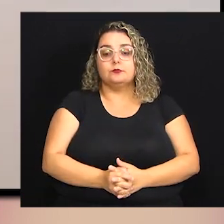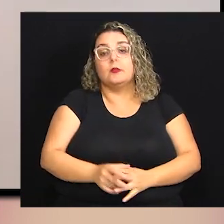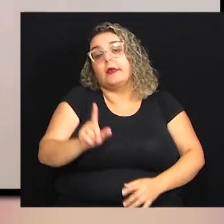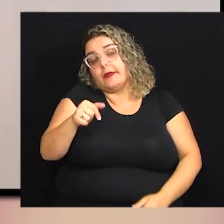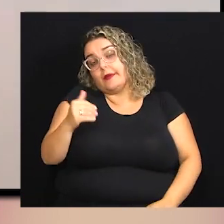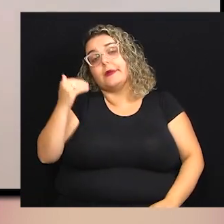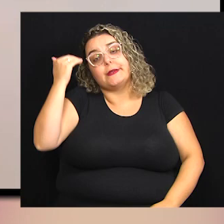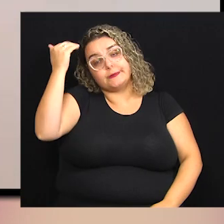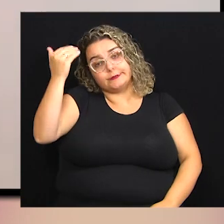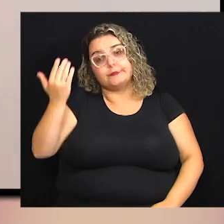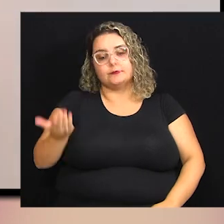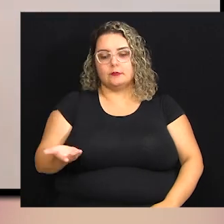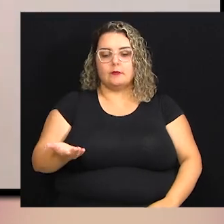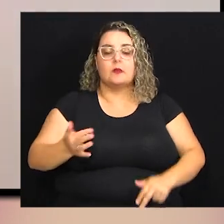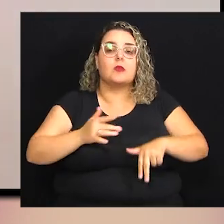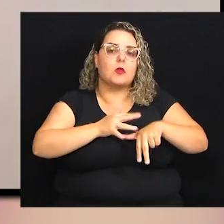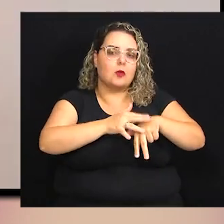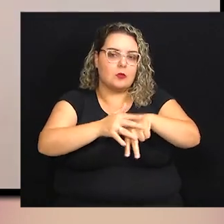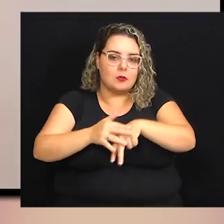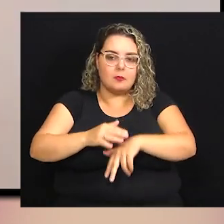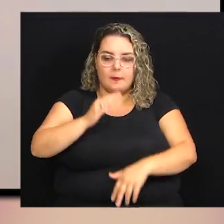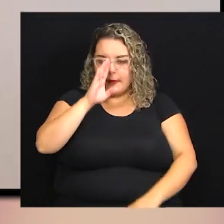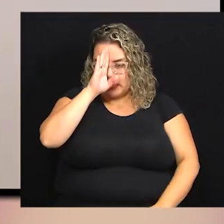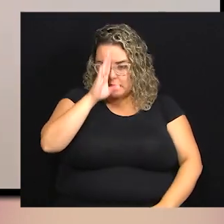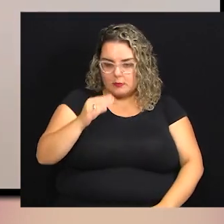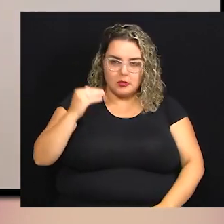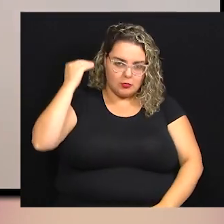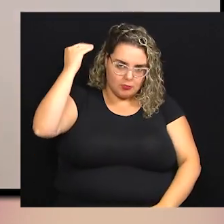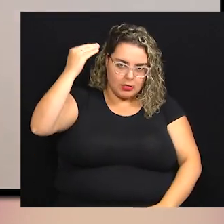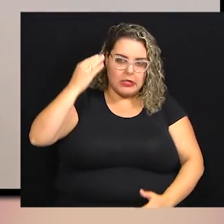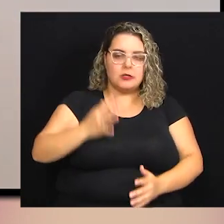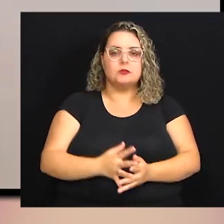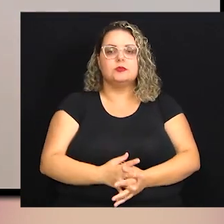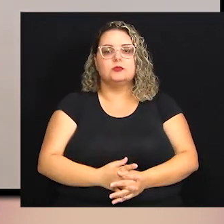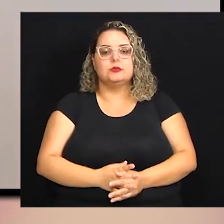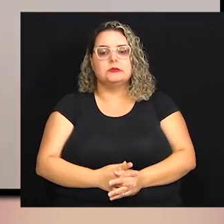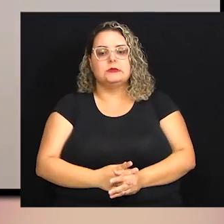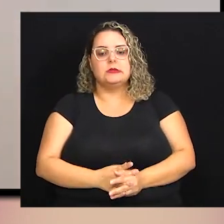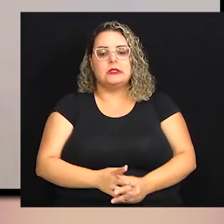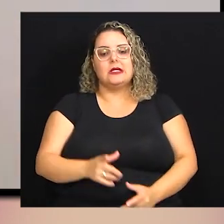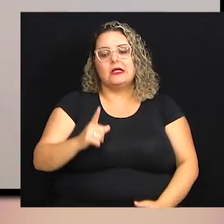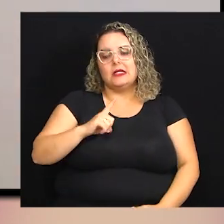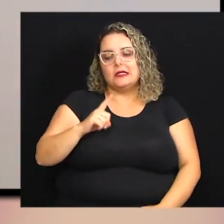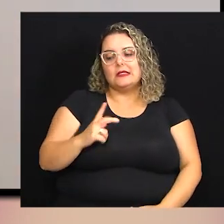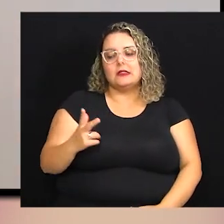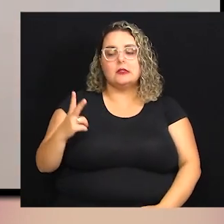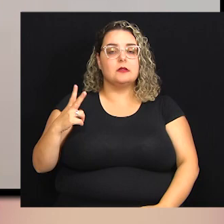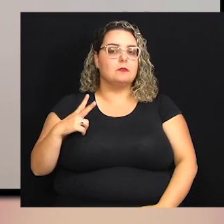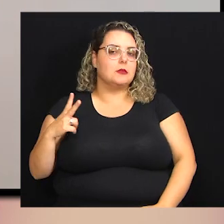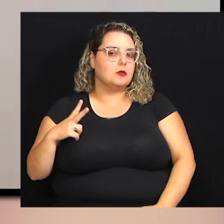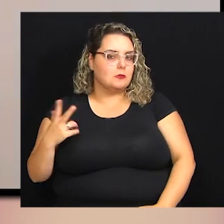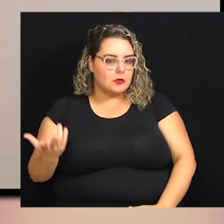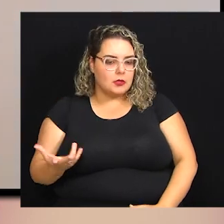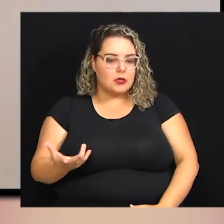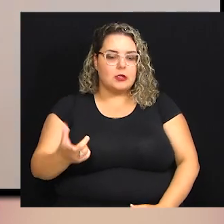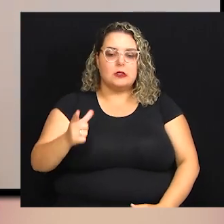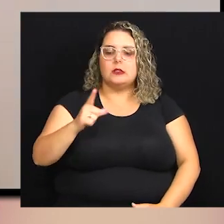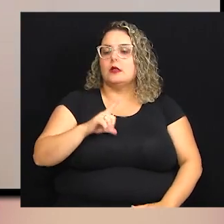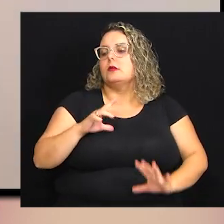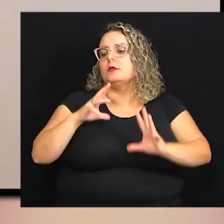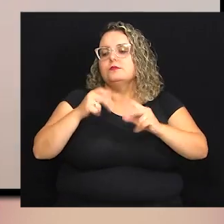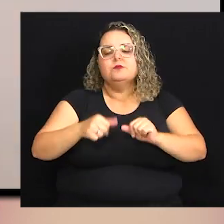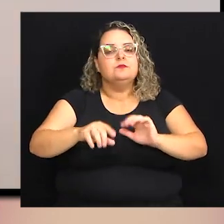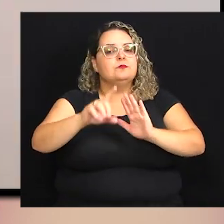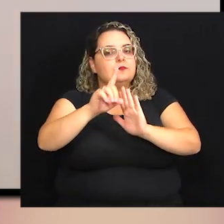E ele é um adulto, o paciente, principalmente o adulto, ele tem a sua individualidade, ele tem todo